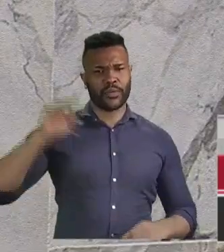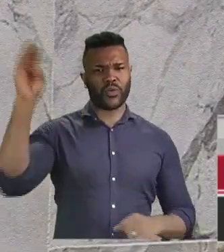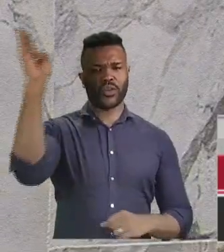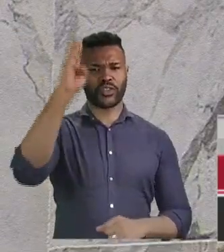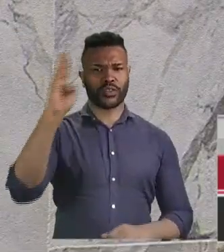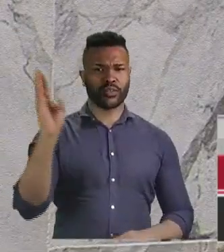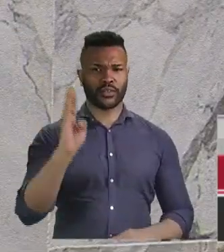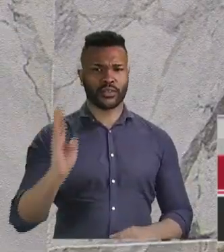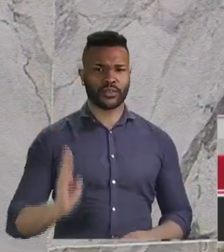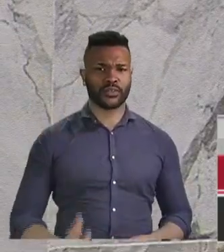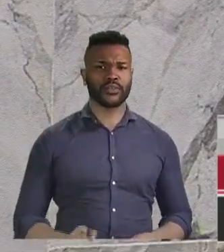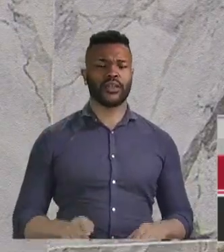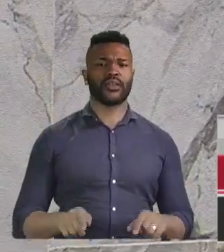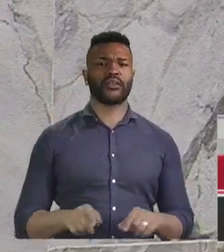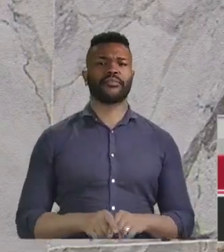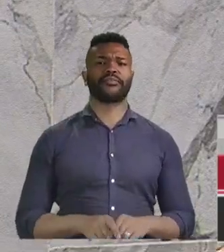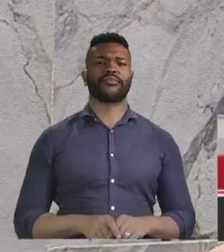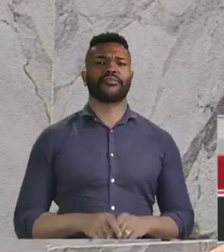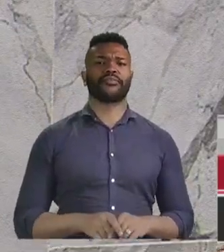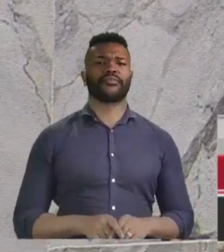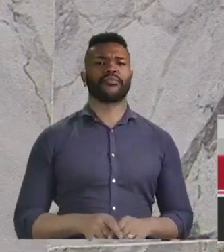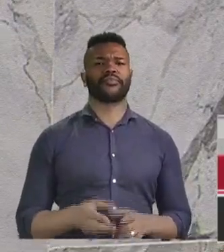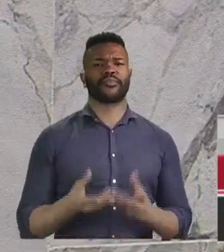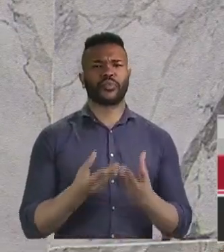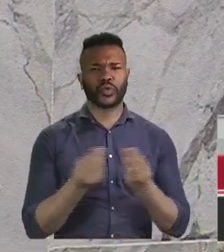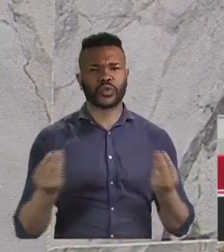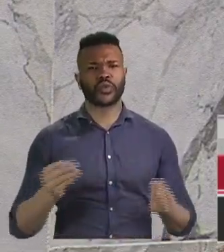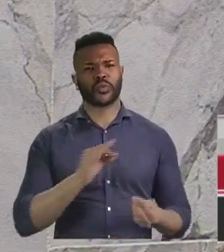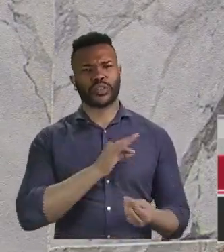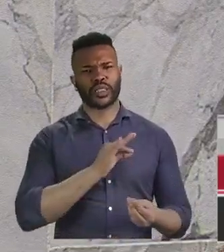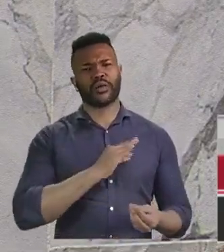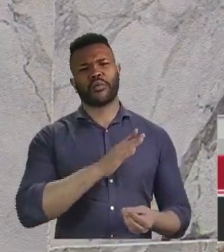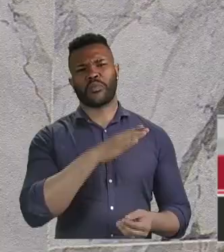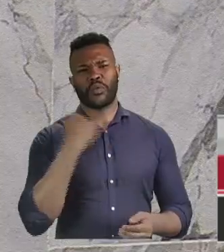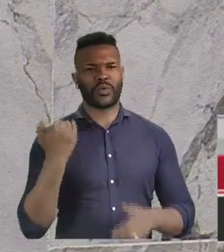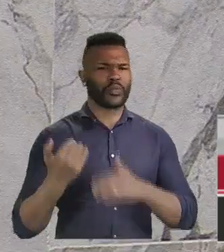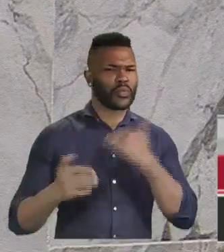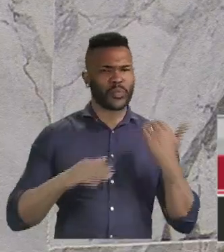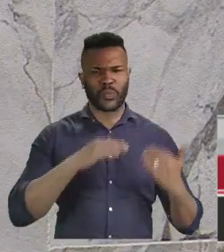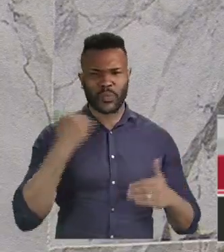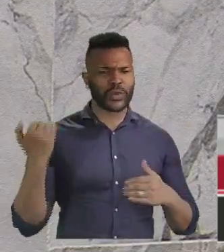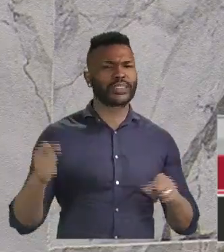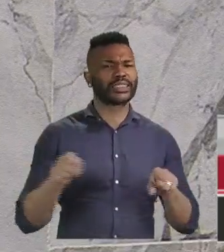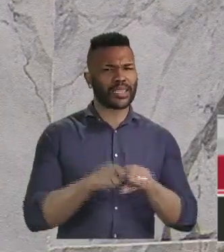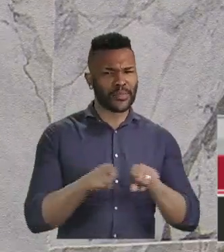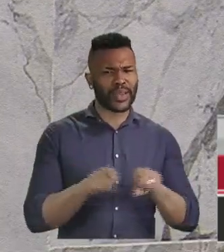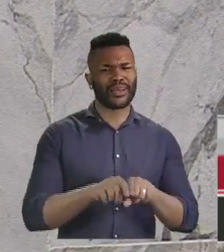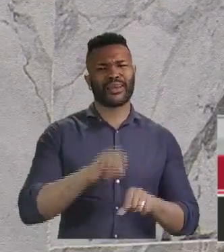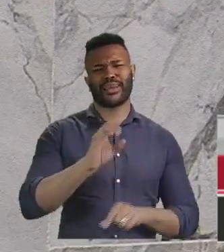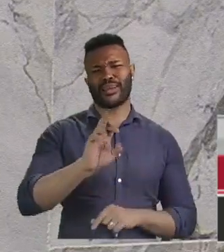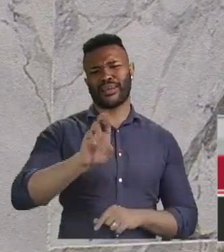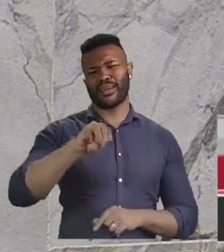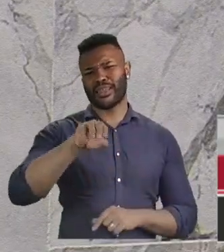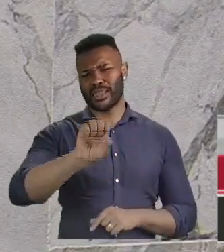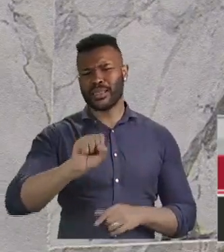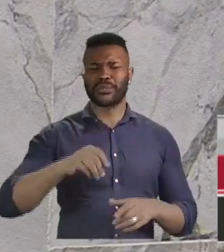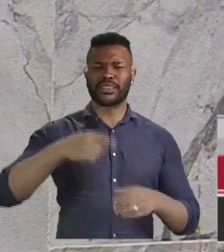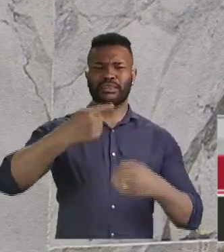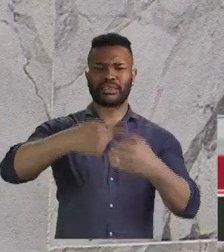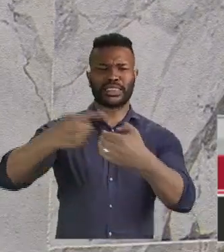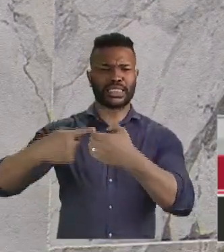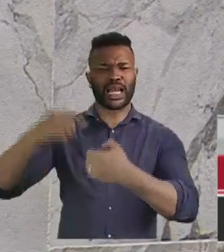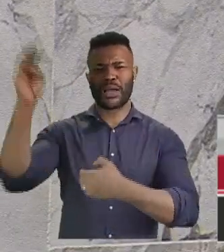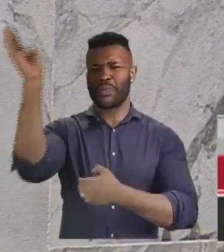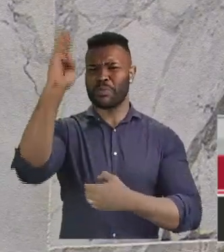nem em países em guerra, nós temos o número de policiais mortos, o número de crimes perpetrados nas cidades